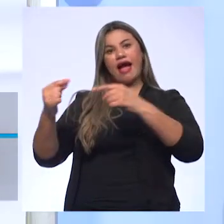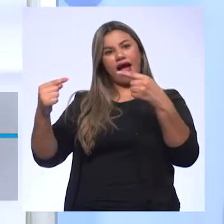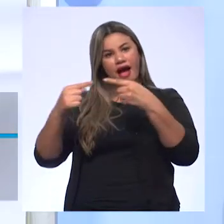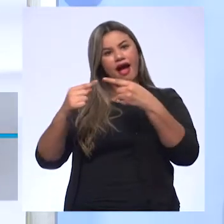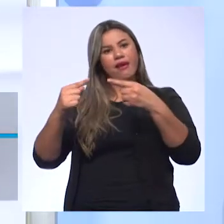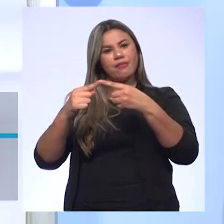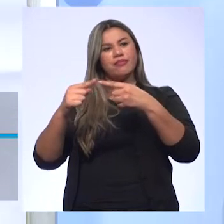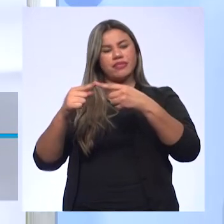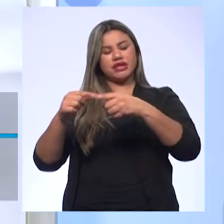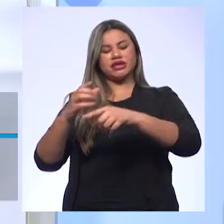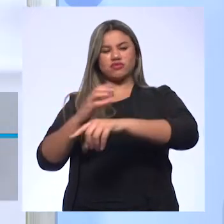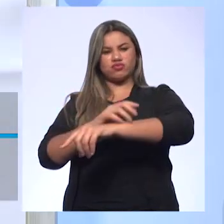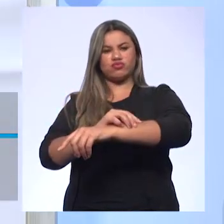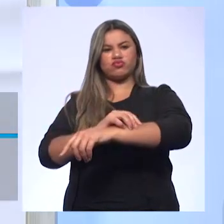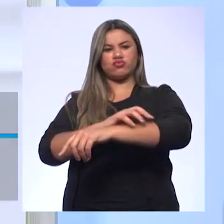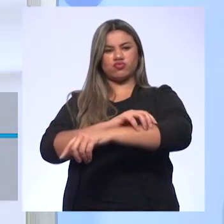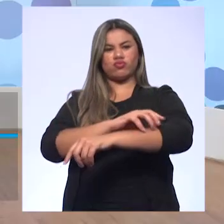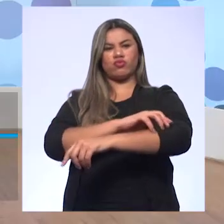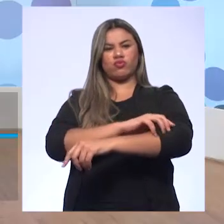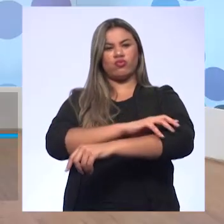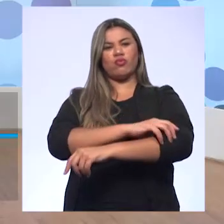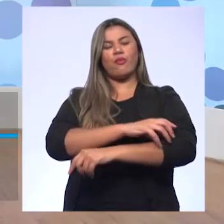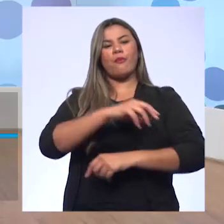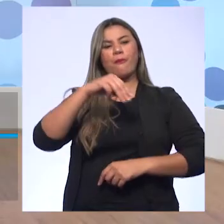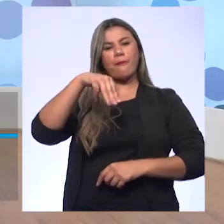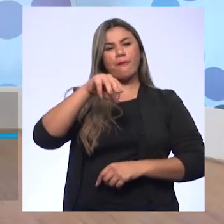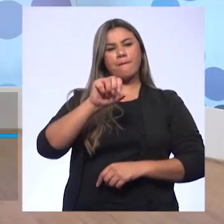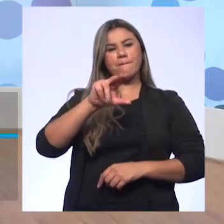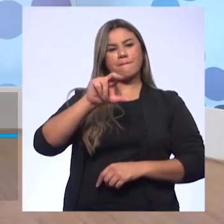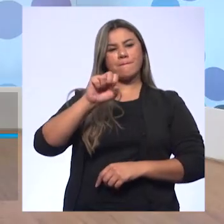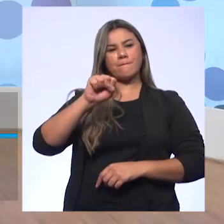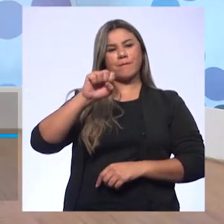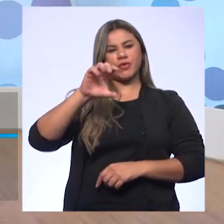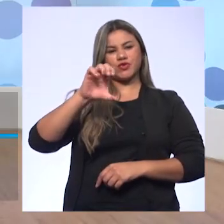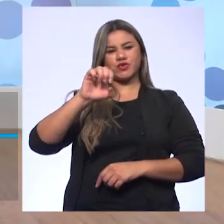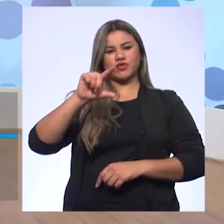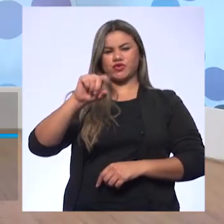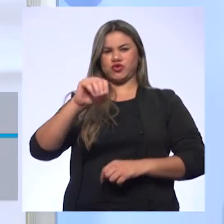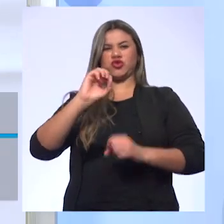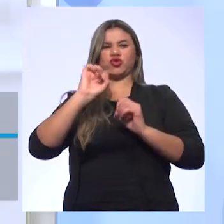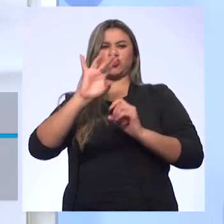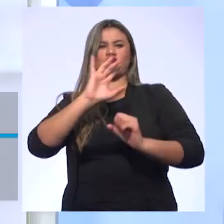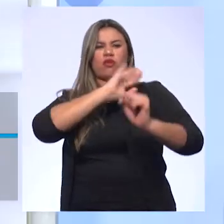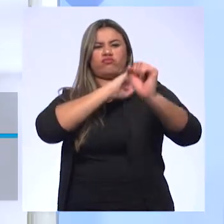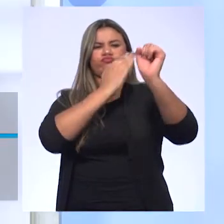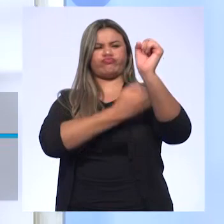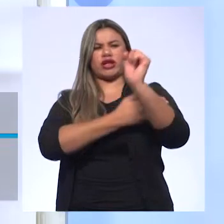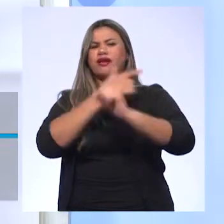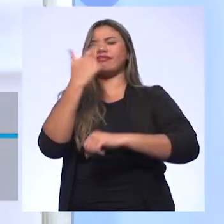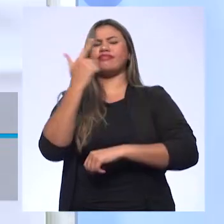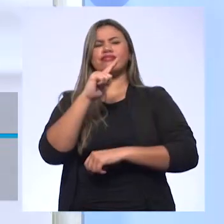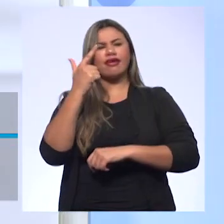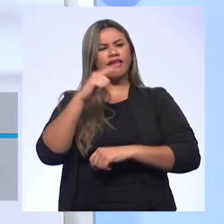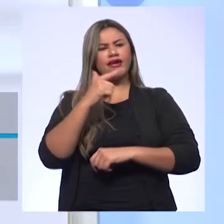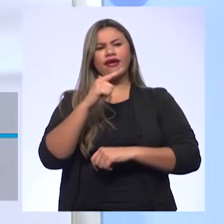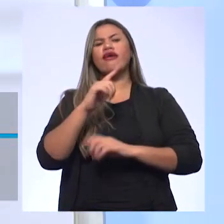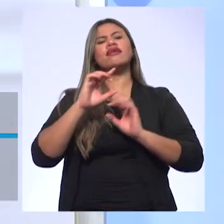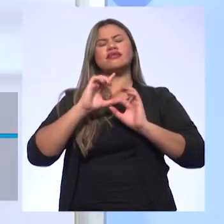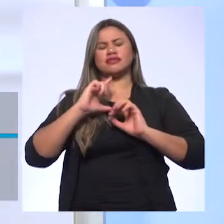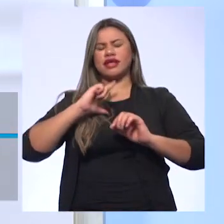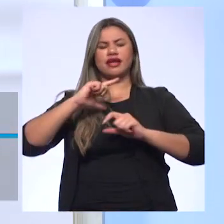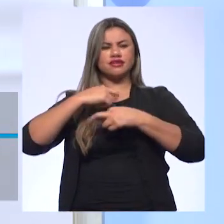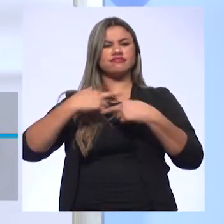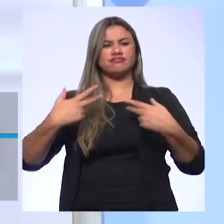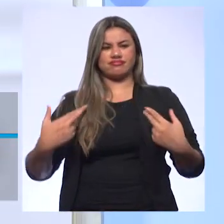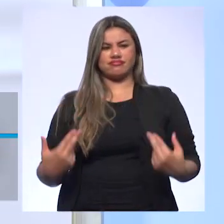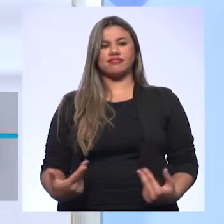pouquinho mais de gordura, tem um pouquinho mais, né? É justamente isso, né? O músculo é uma parte. A gente tem vários tipos de músculo,